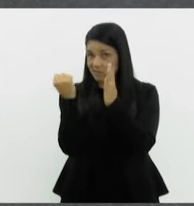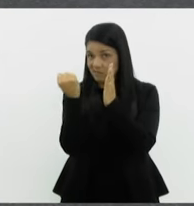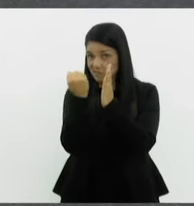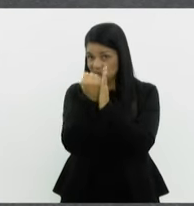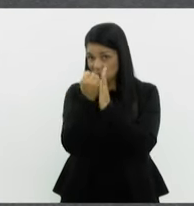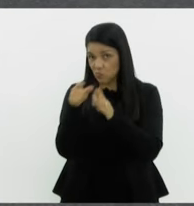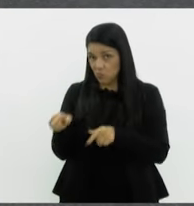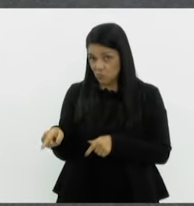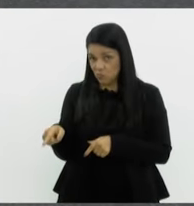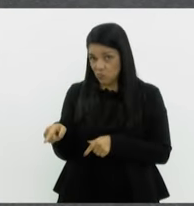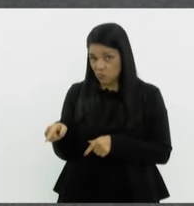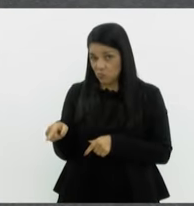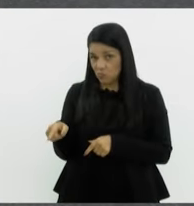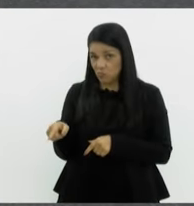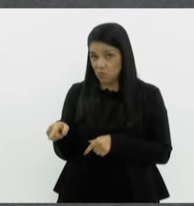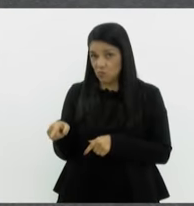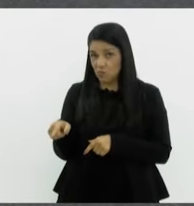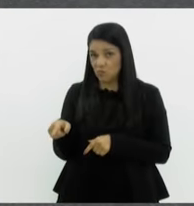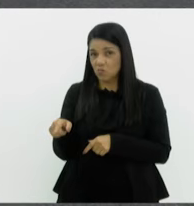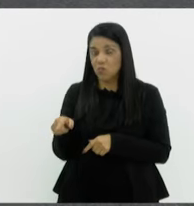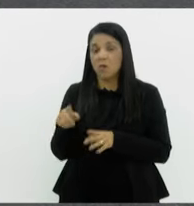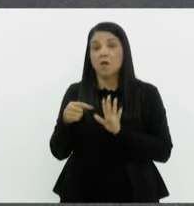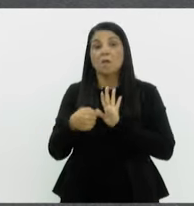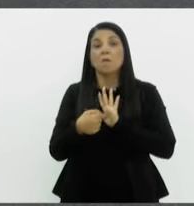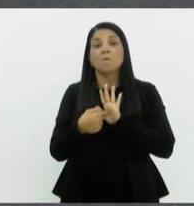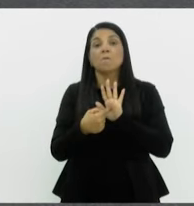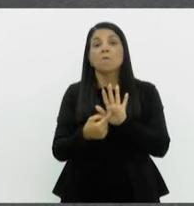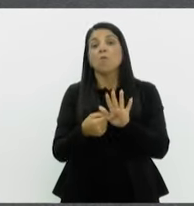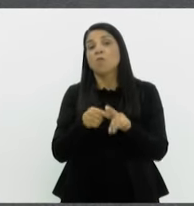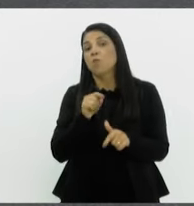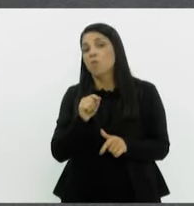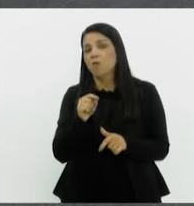uma caveira, porque está assim simbolizando que